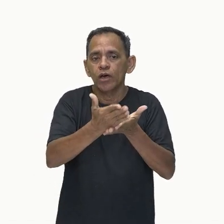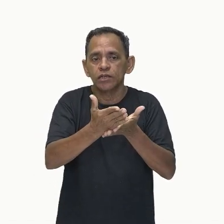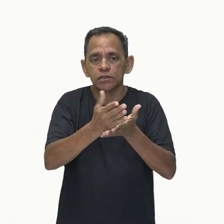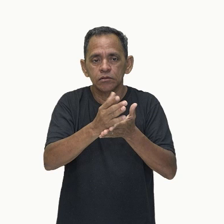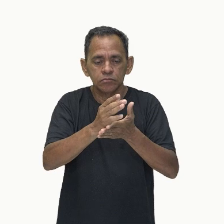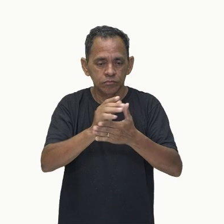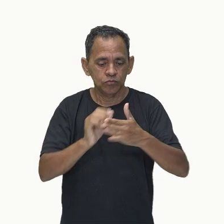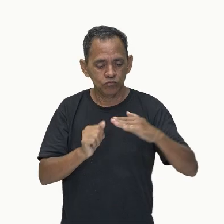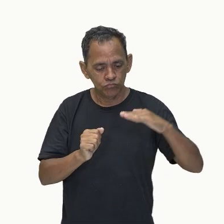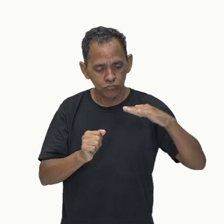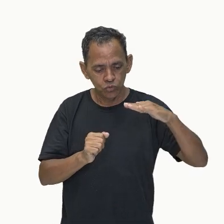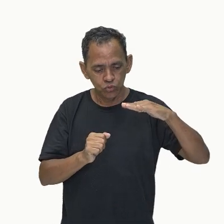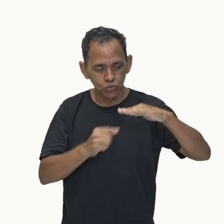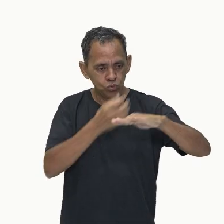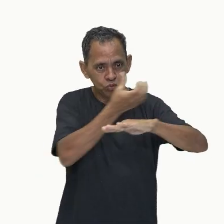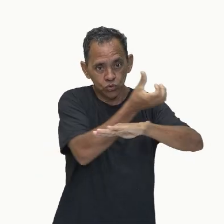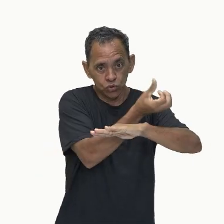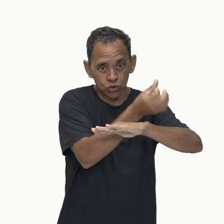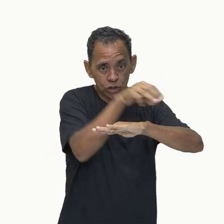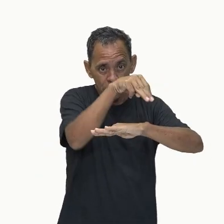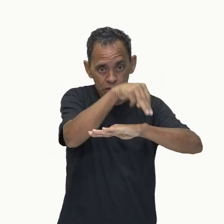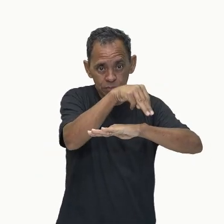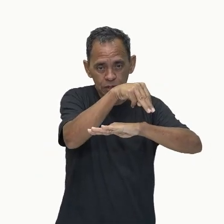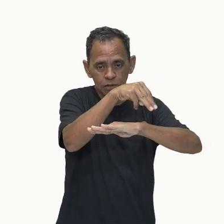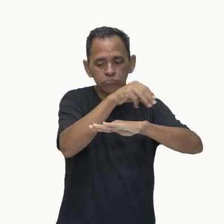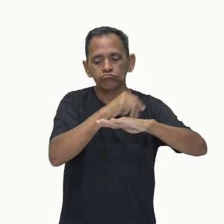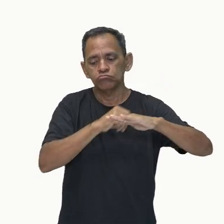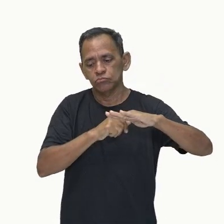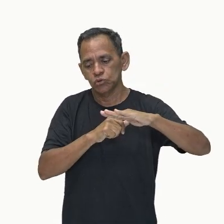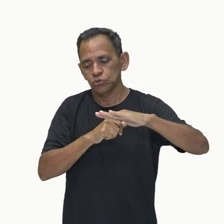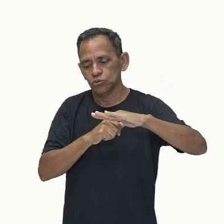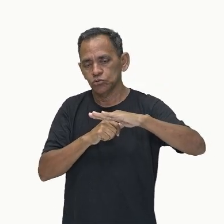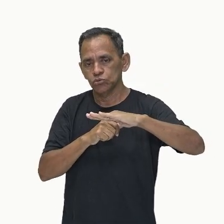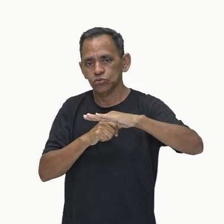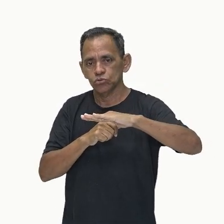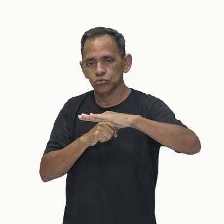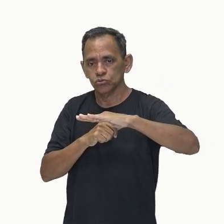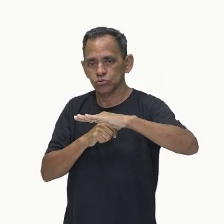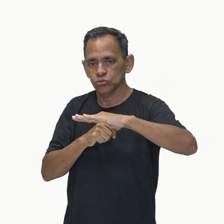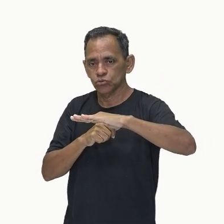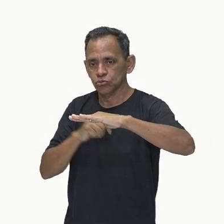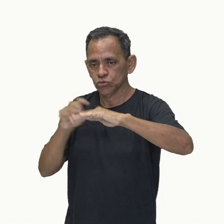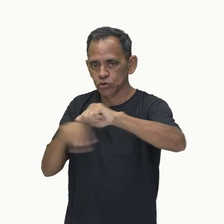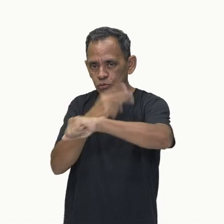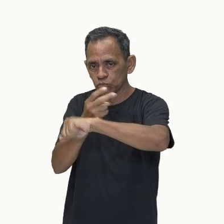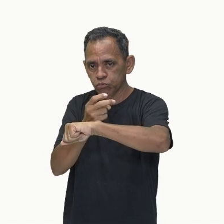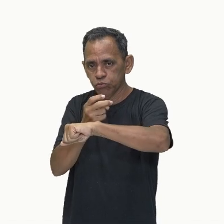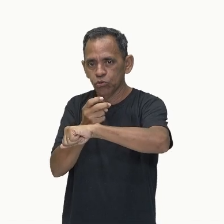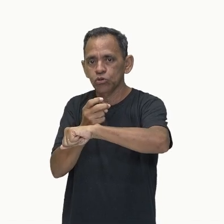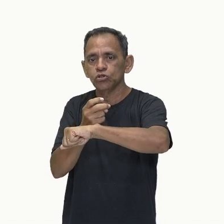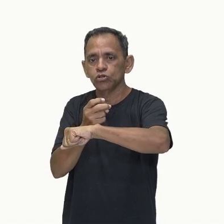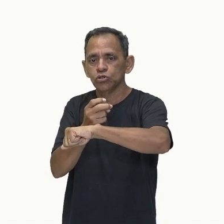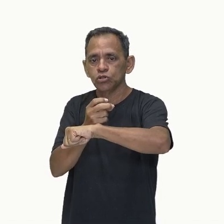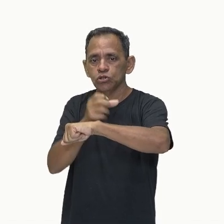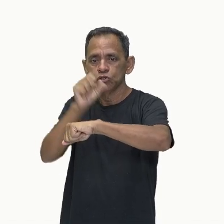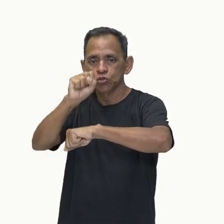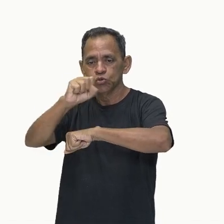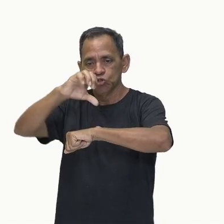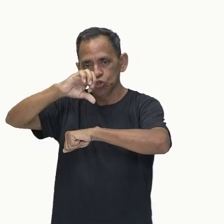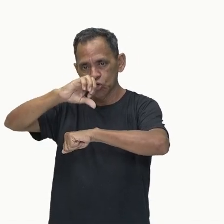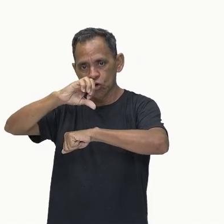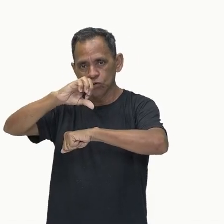saiu da posição 6 metros. Depois, passou um segundo, ele estava na posição 9 metros.